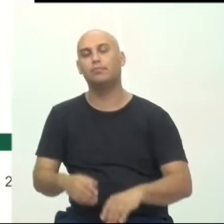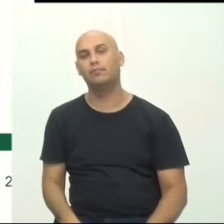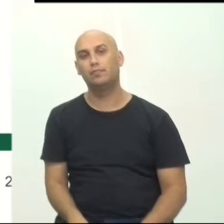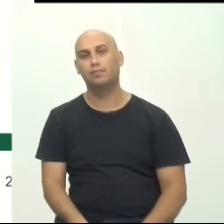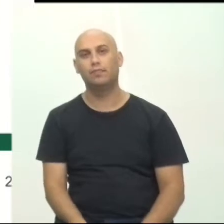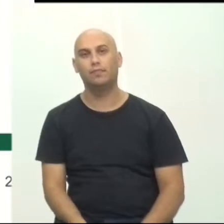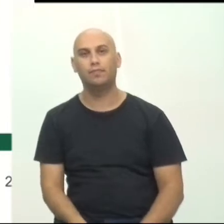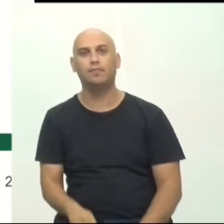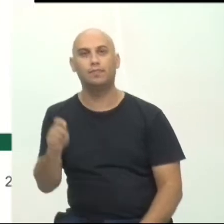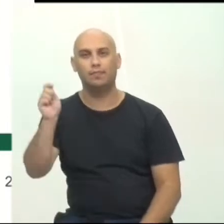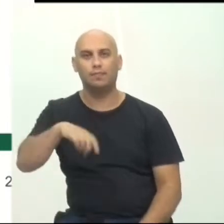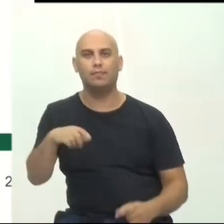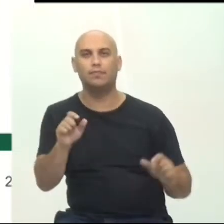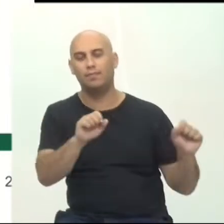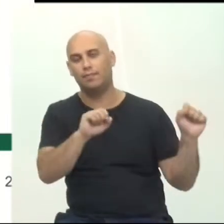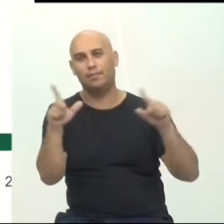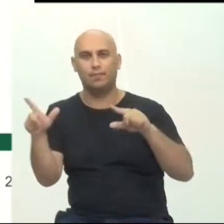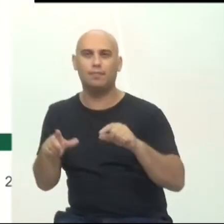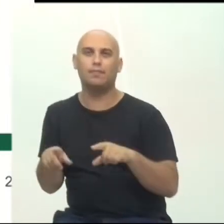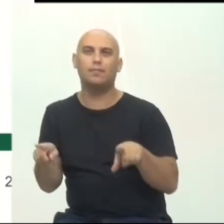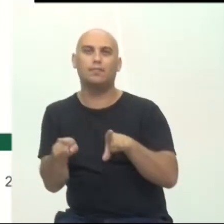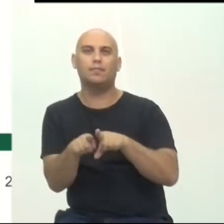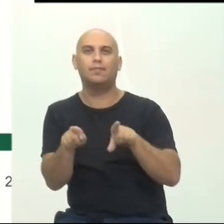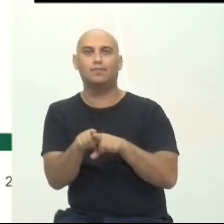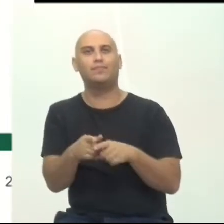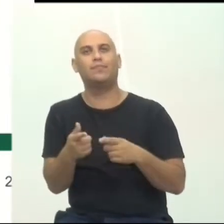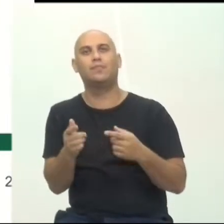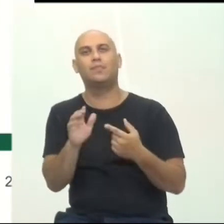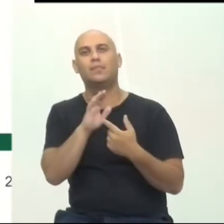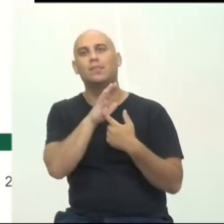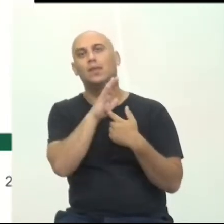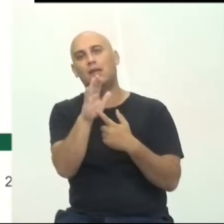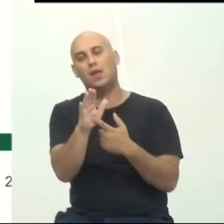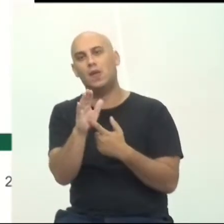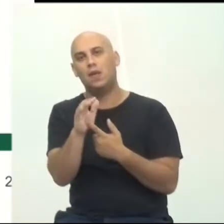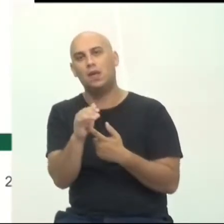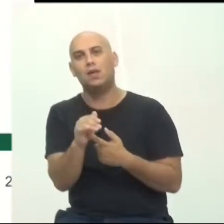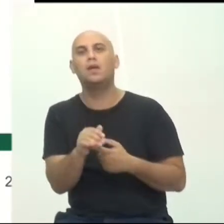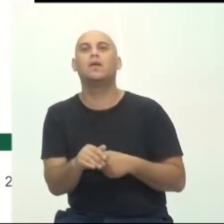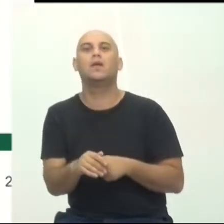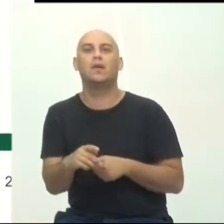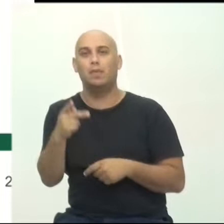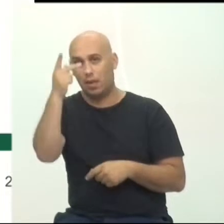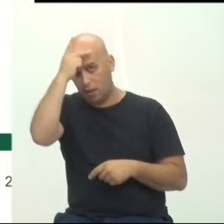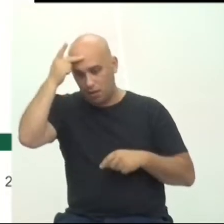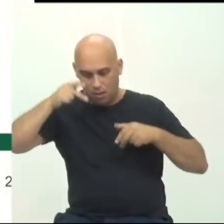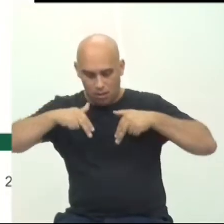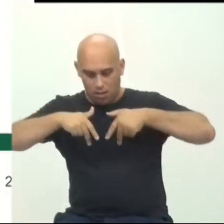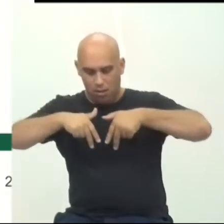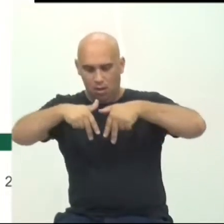Pode passar. Então, esse é o corte esquemático mostrando, né, pedestres no centro,